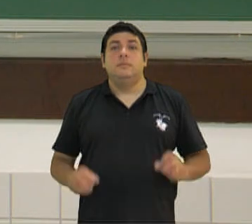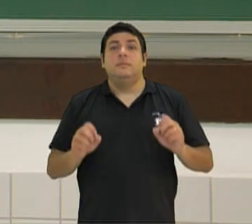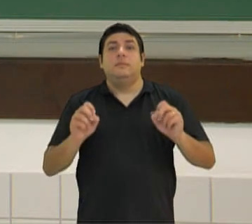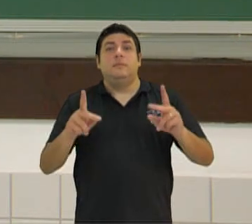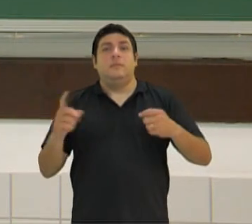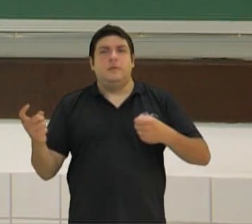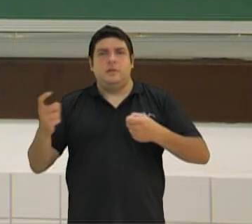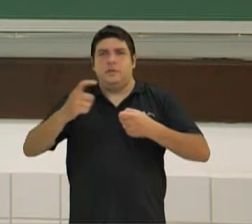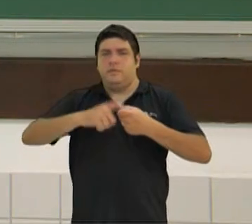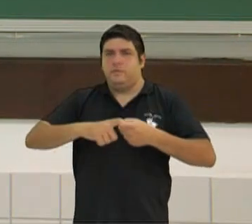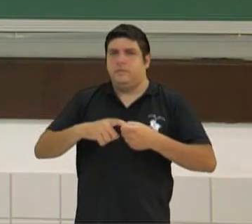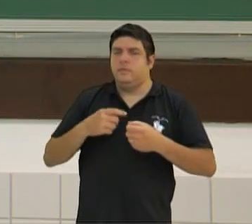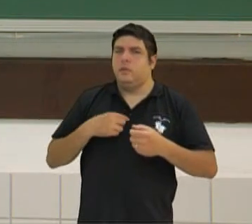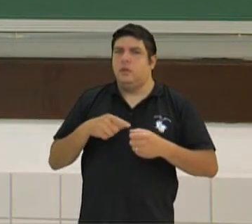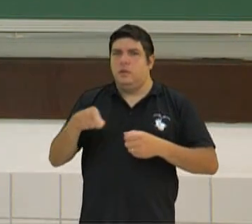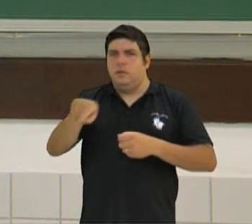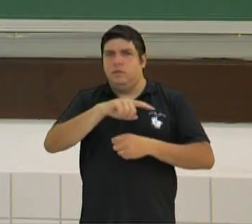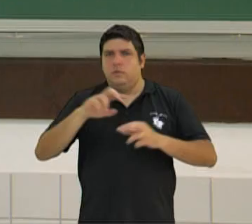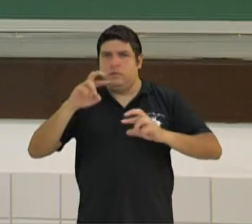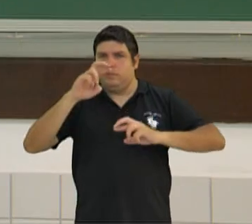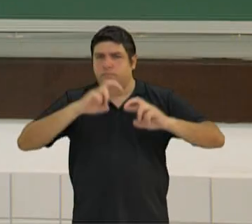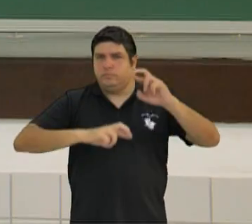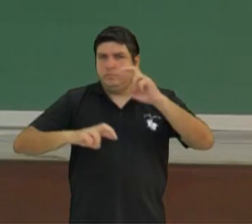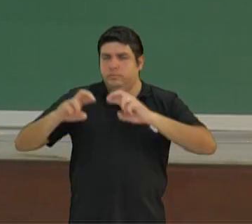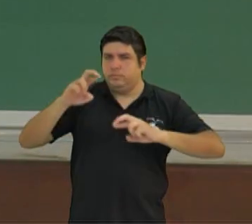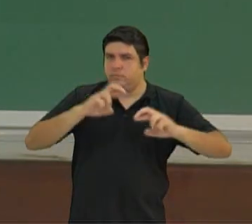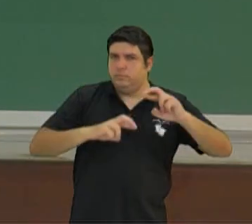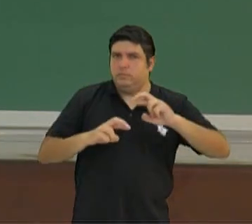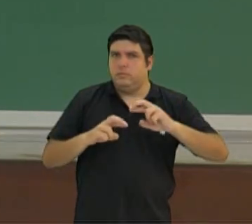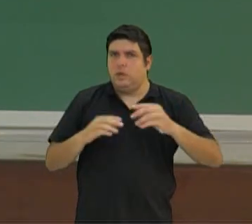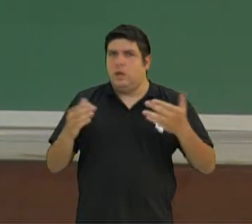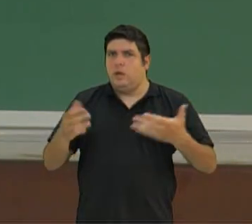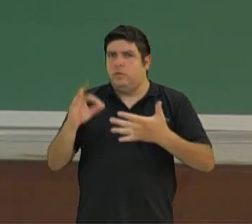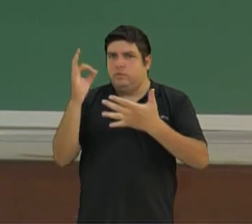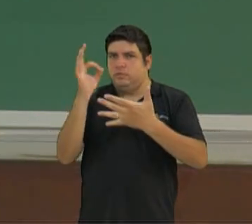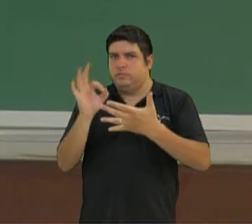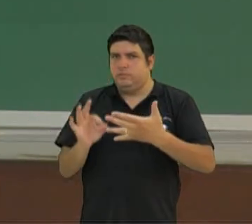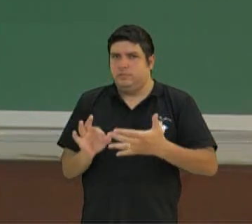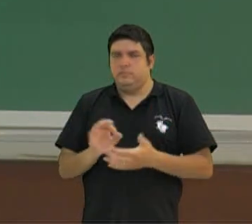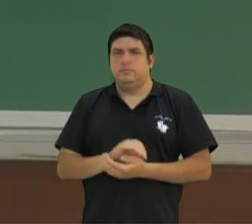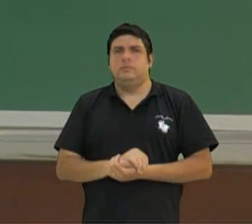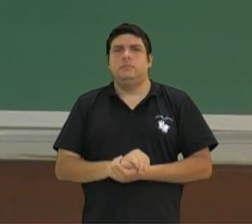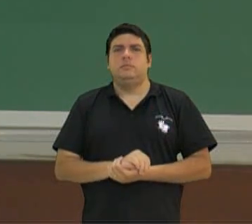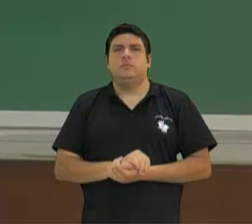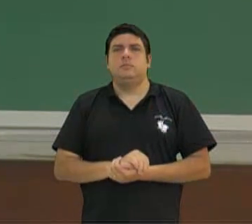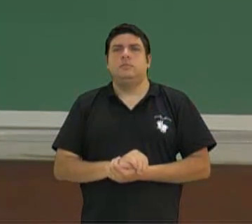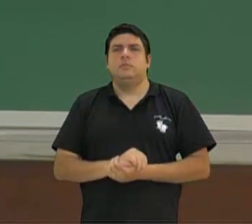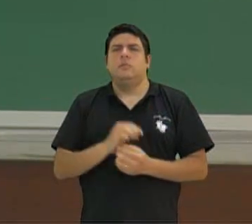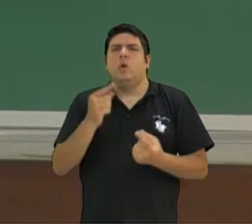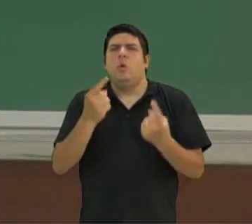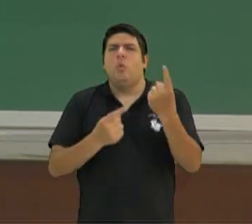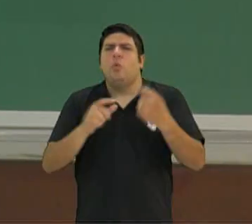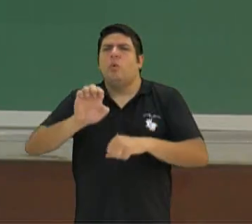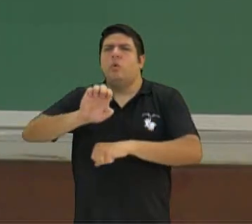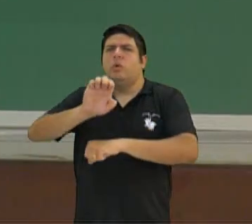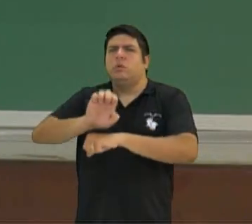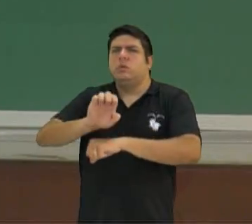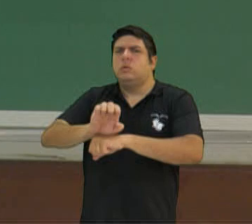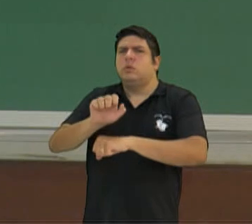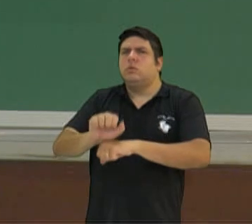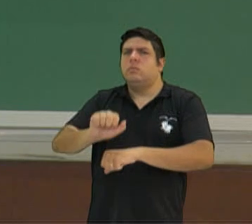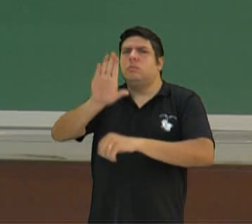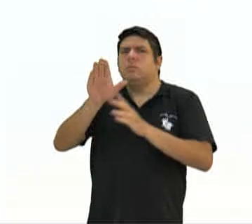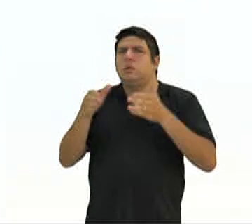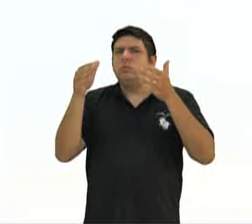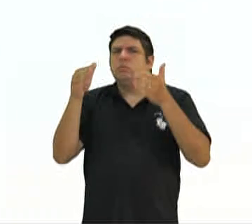Voltamos então ali, depois da análise que vocês fizeram, e aí vamos para a correção lá. Em que estados brasileiros, a partir do gráfico, nós vamos ter